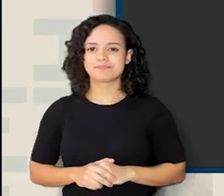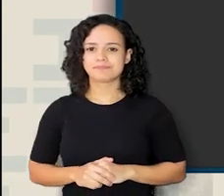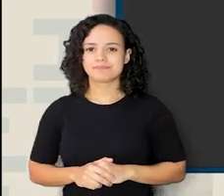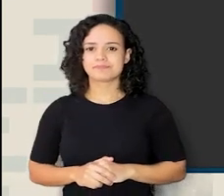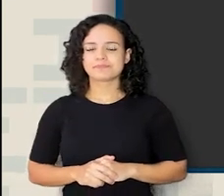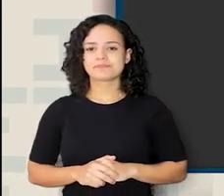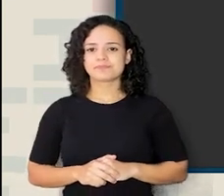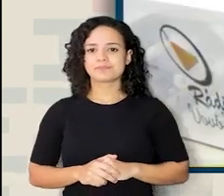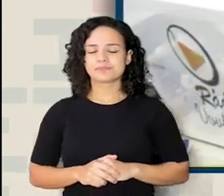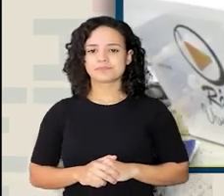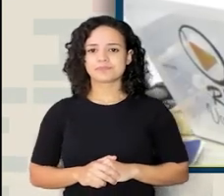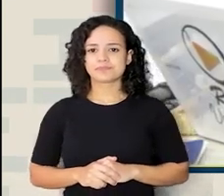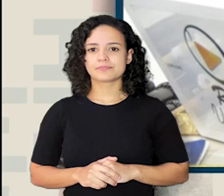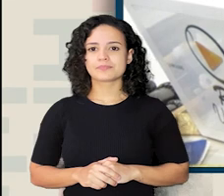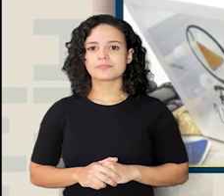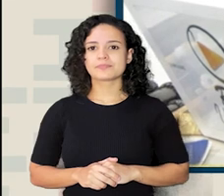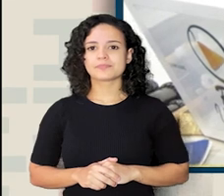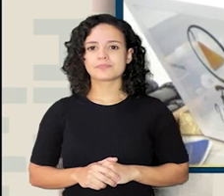perceber.